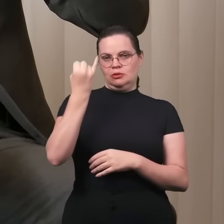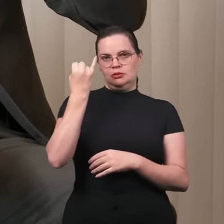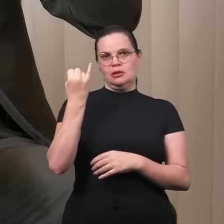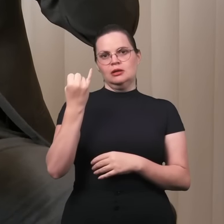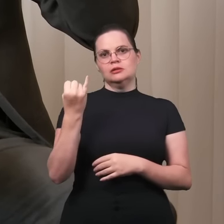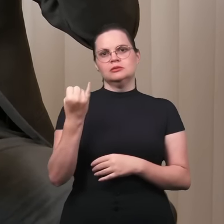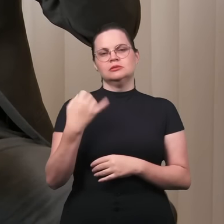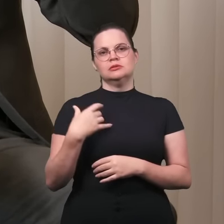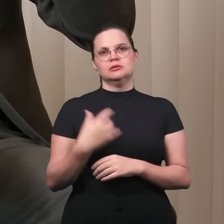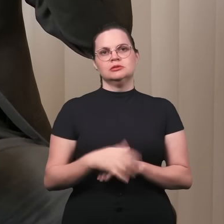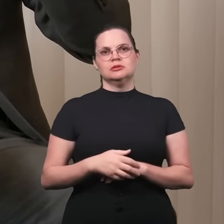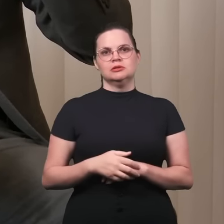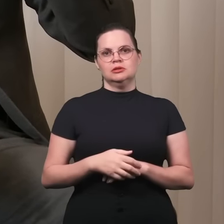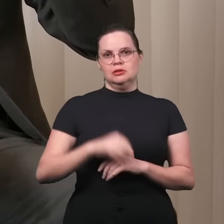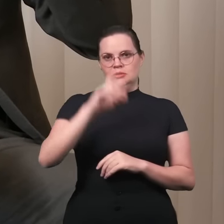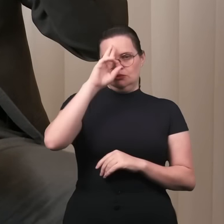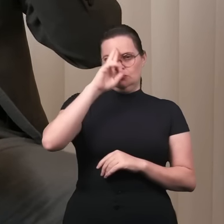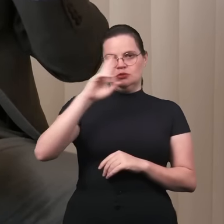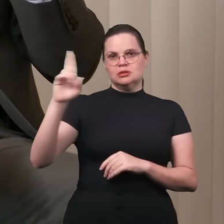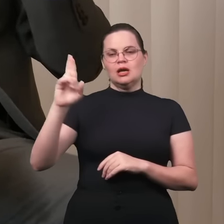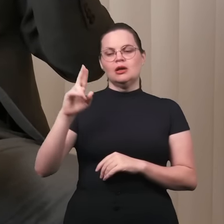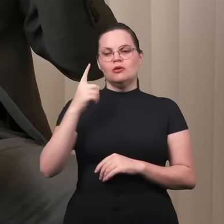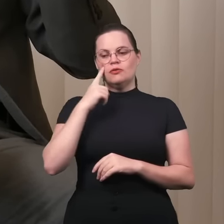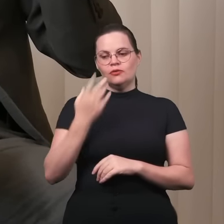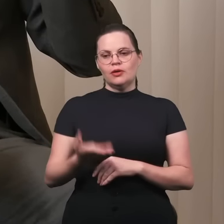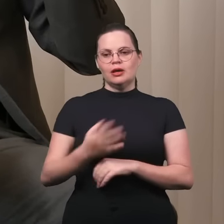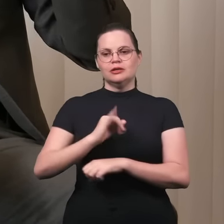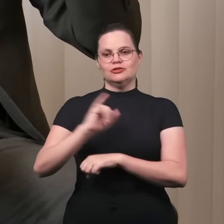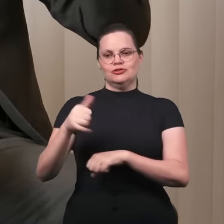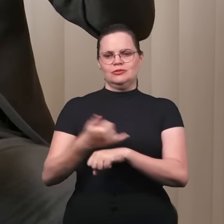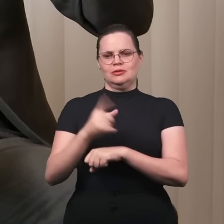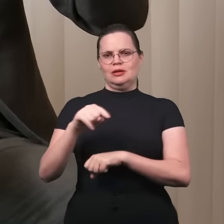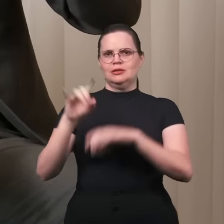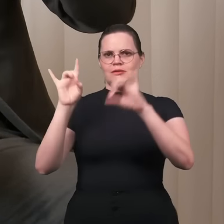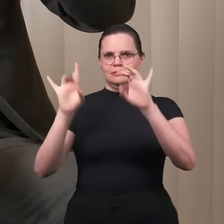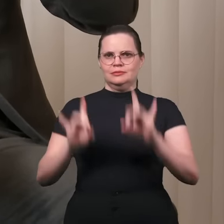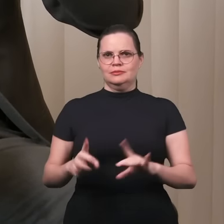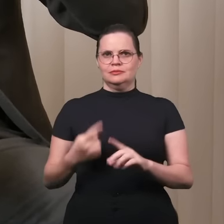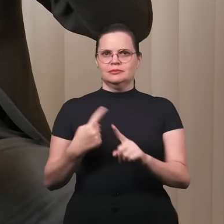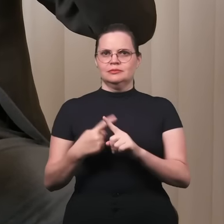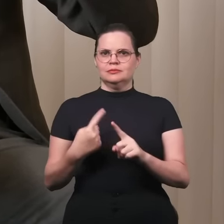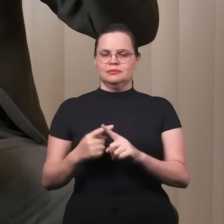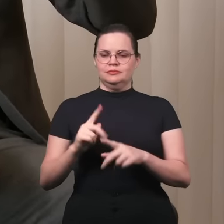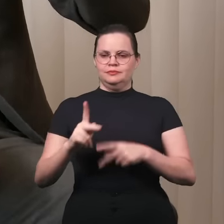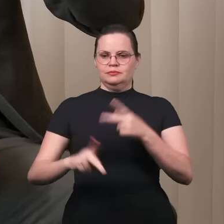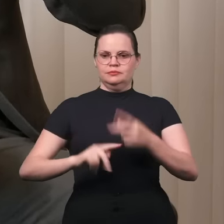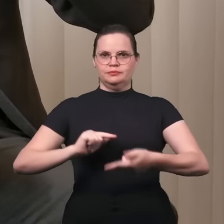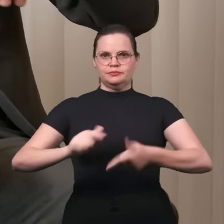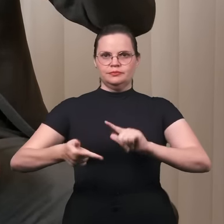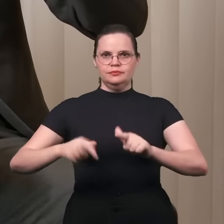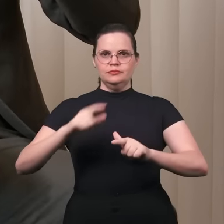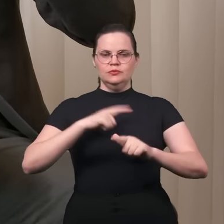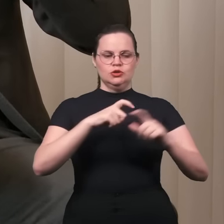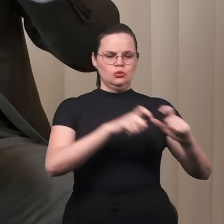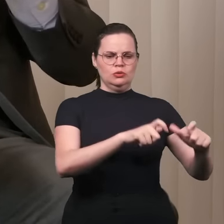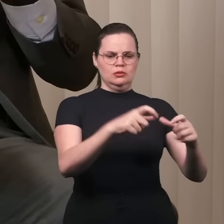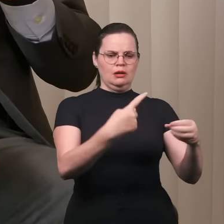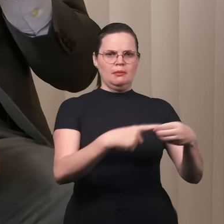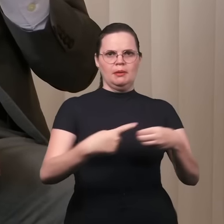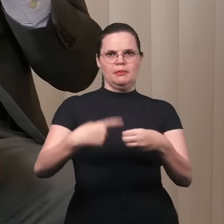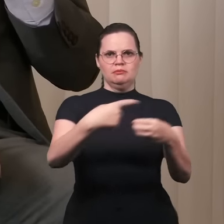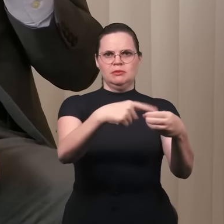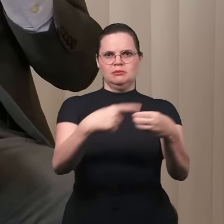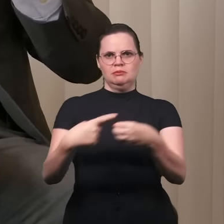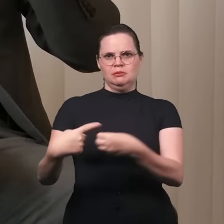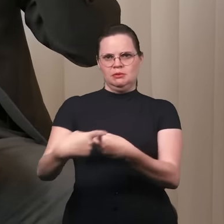ter Jerusalém como algo especial, como o pastor disse. É uma cidade ali, por certo, Israel possuía aldeias, cidades